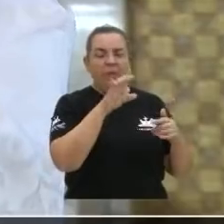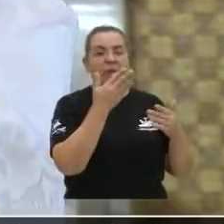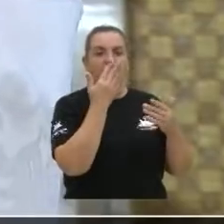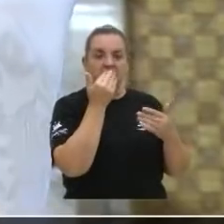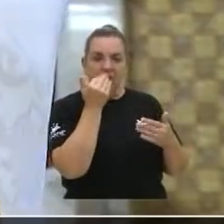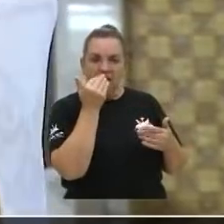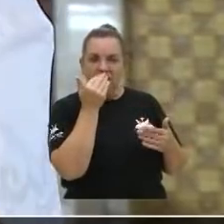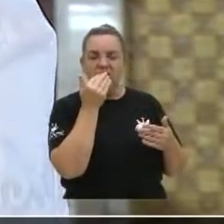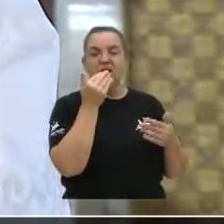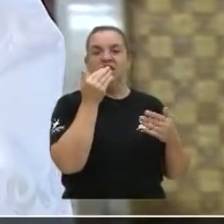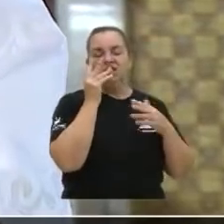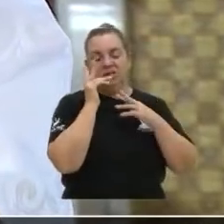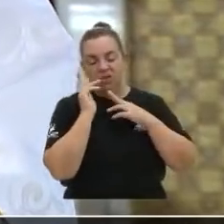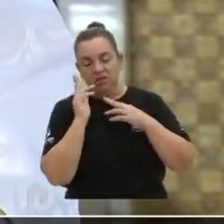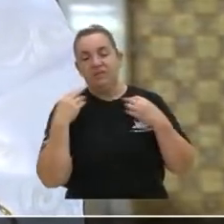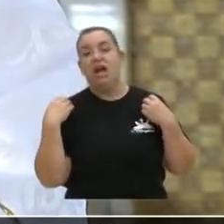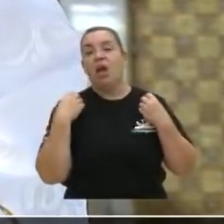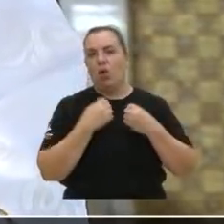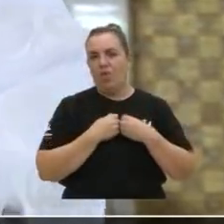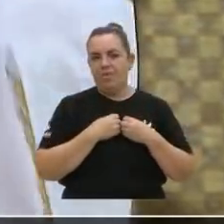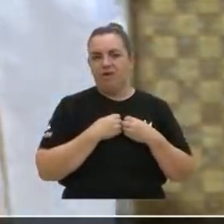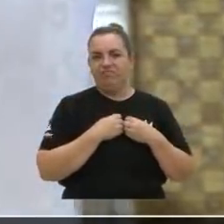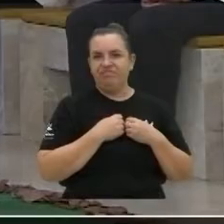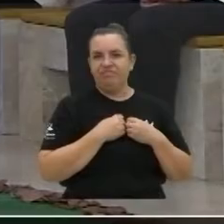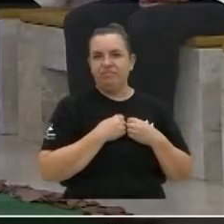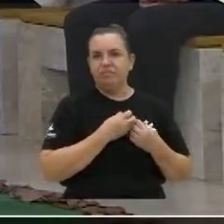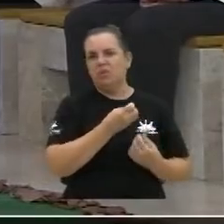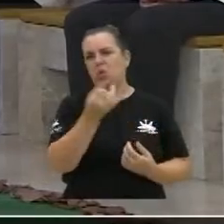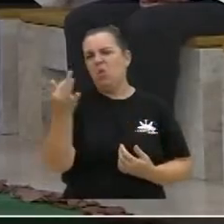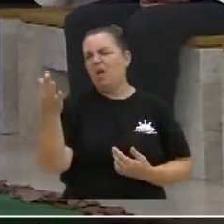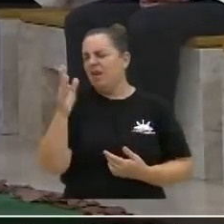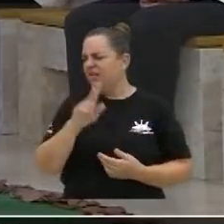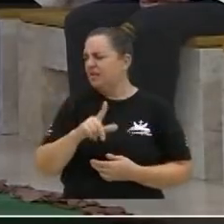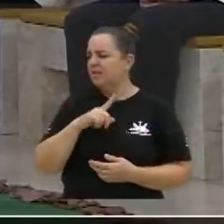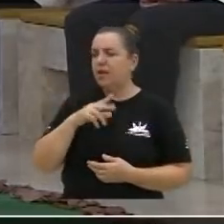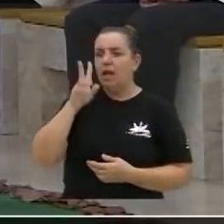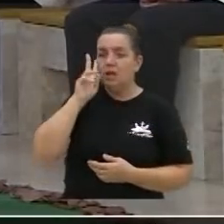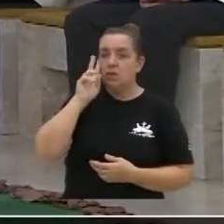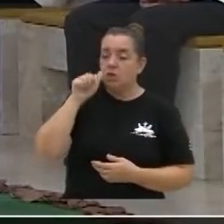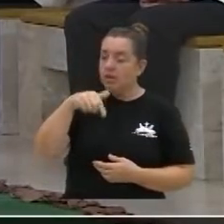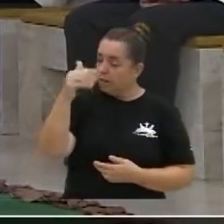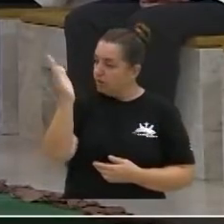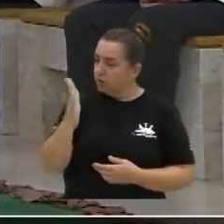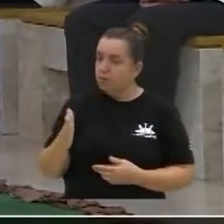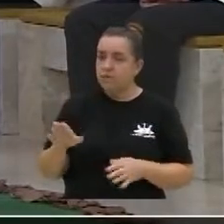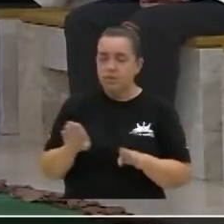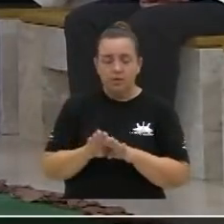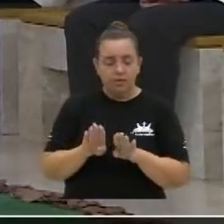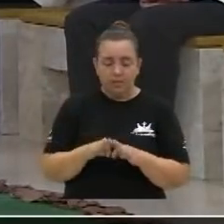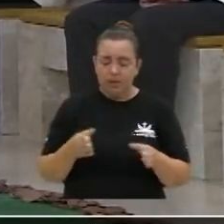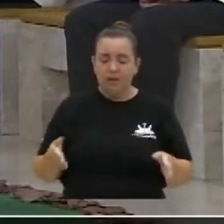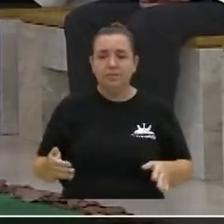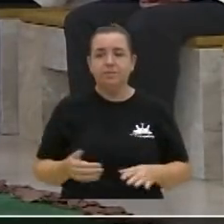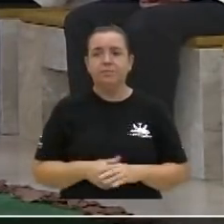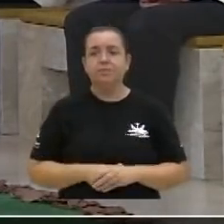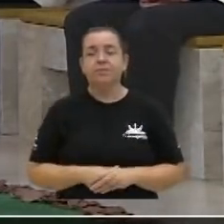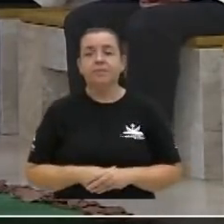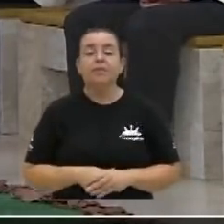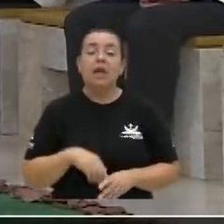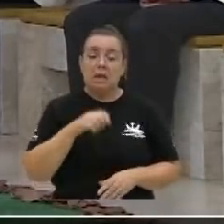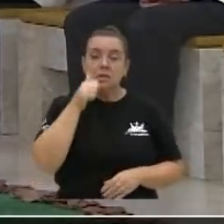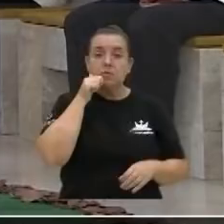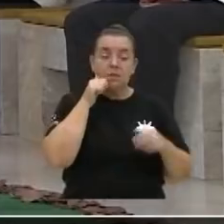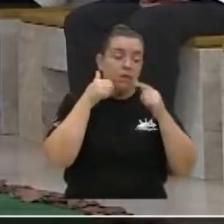de pouso e de roupa. Quantos têm essa história no Brasil agora? E essa menina